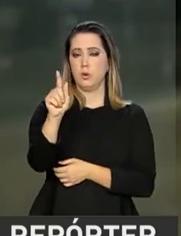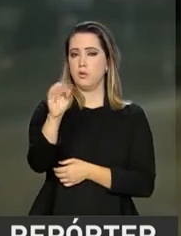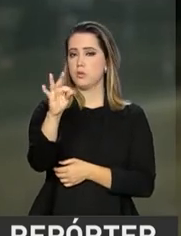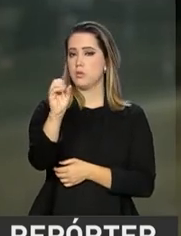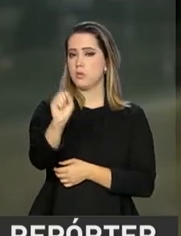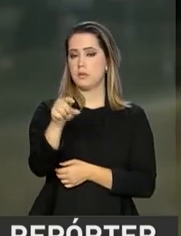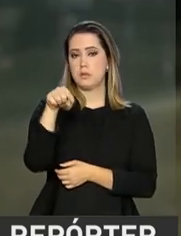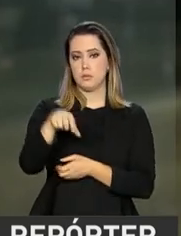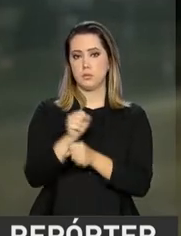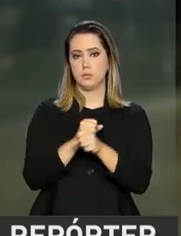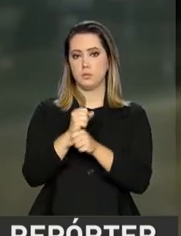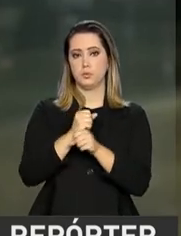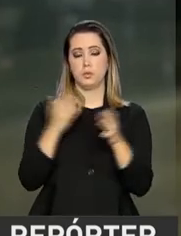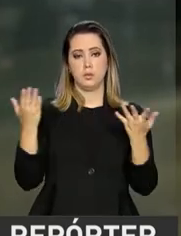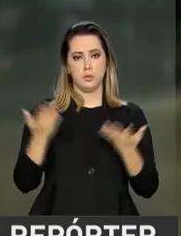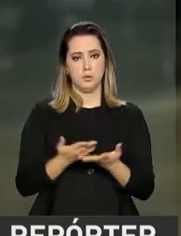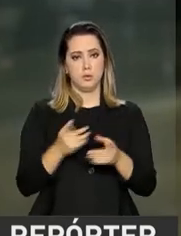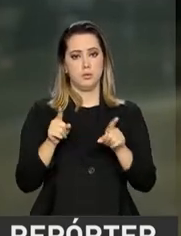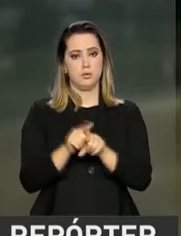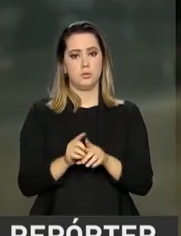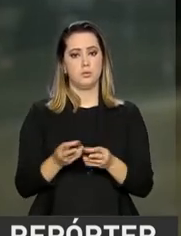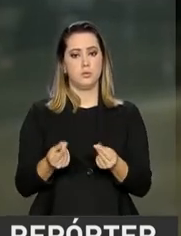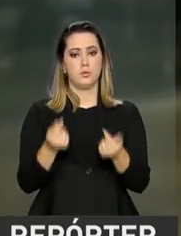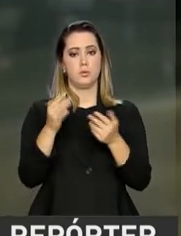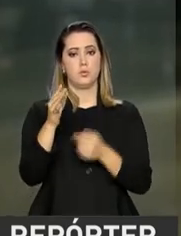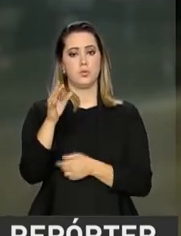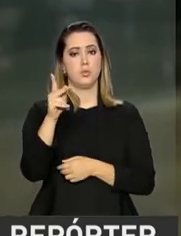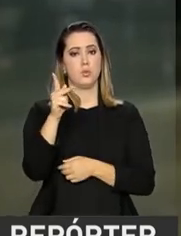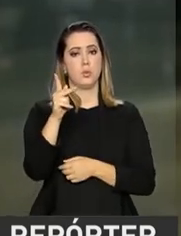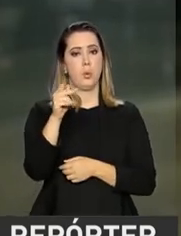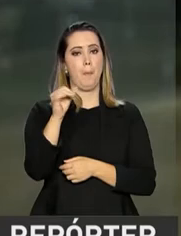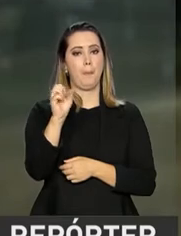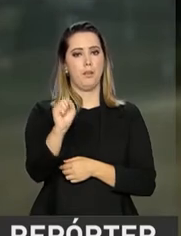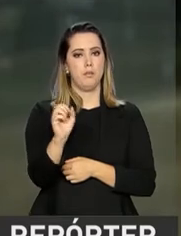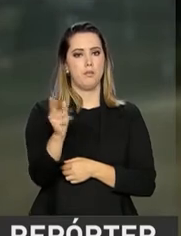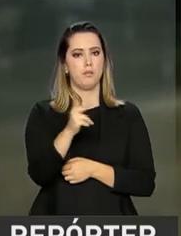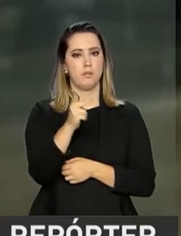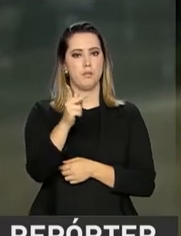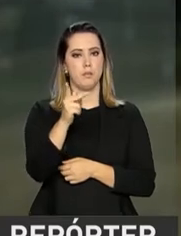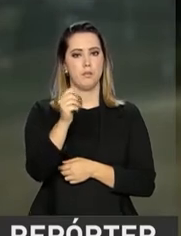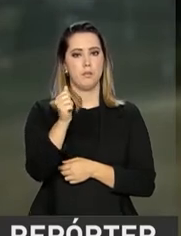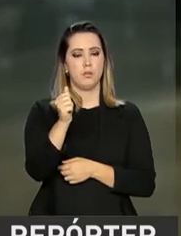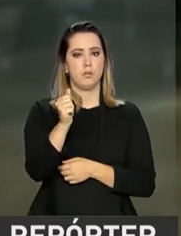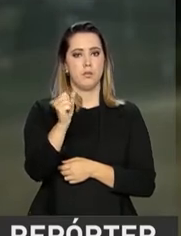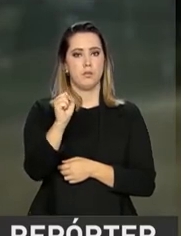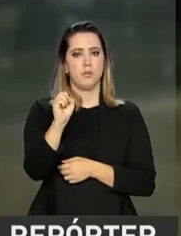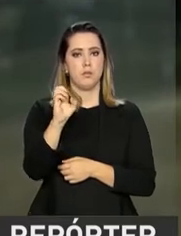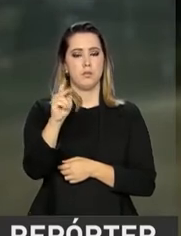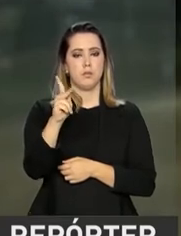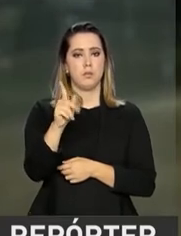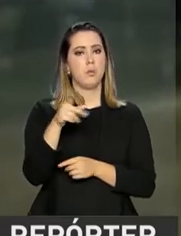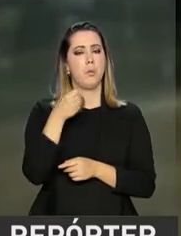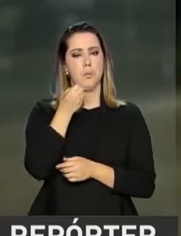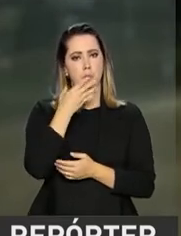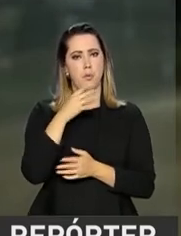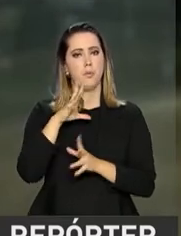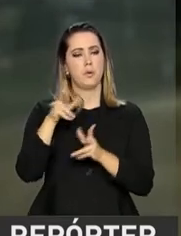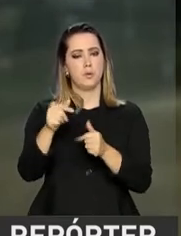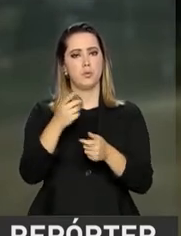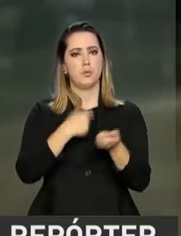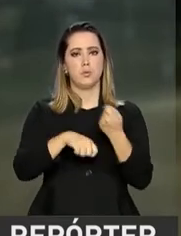ano e agora das cotas do pis pasep está criando um cenário positivo para toda a economia brasileira